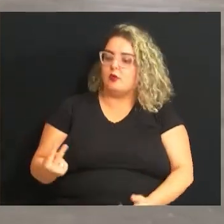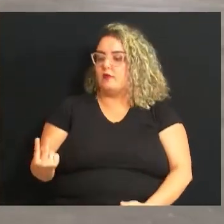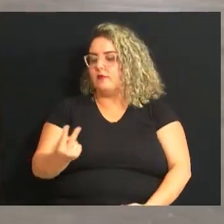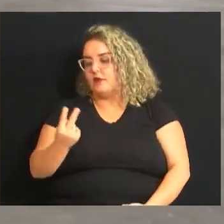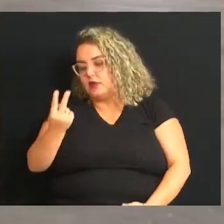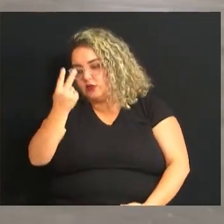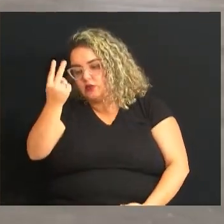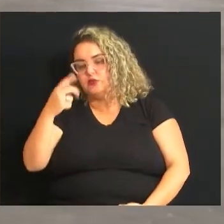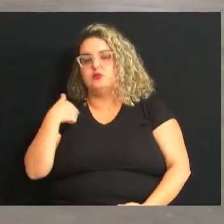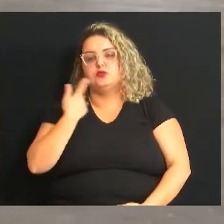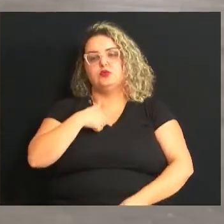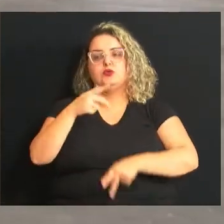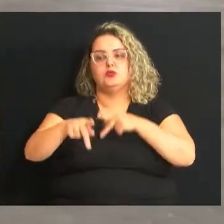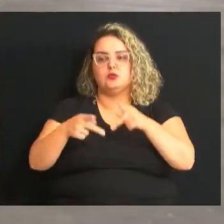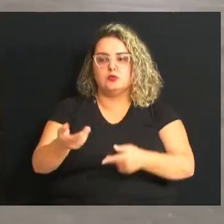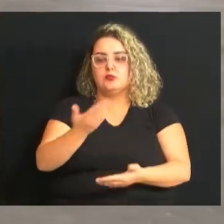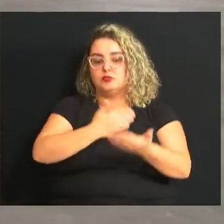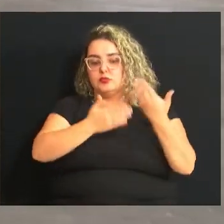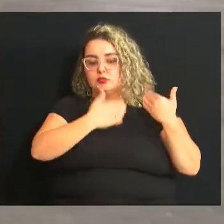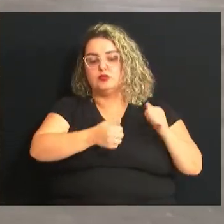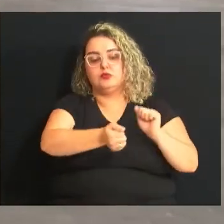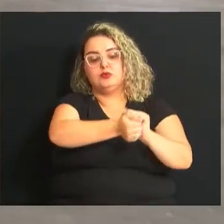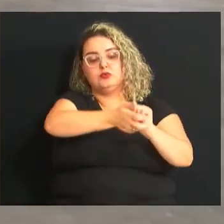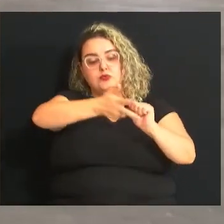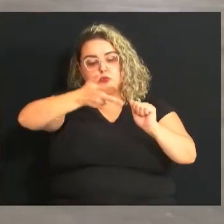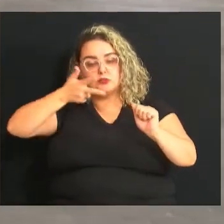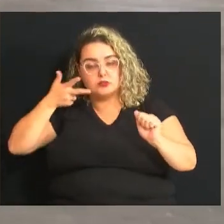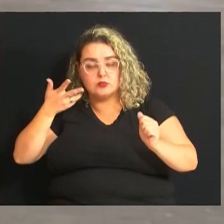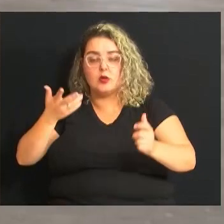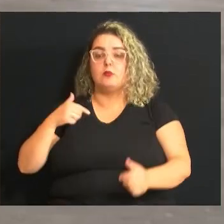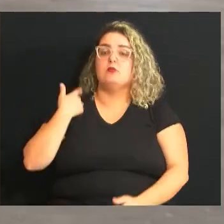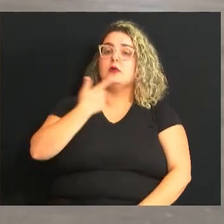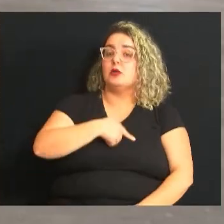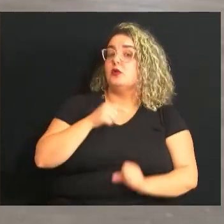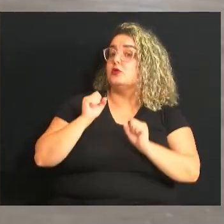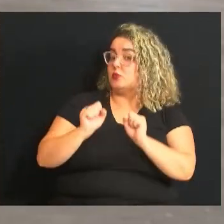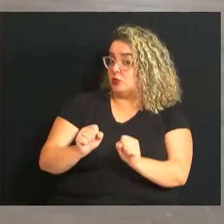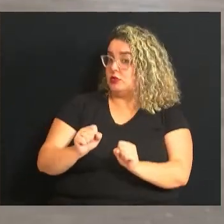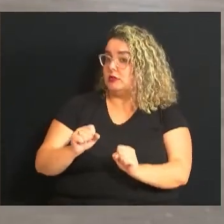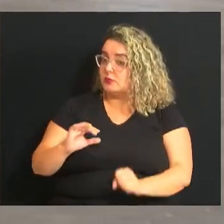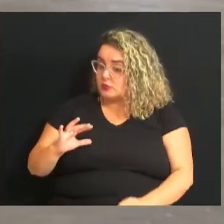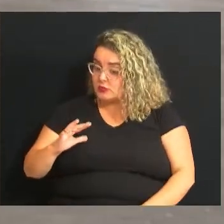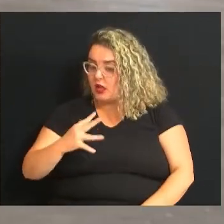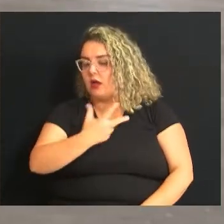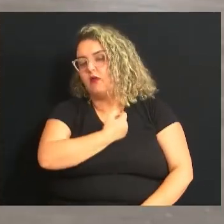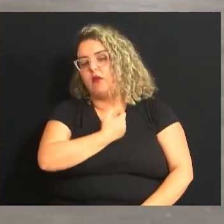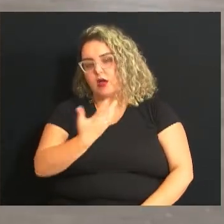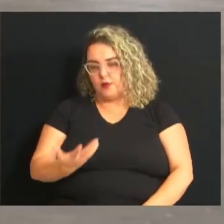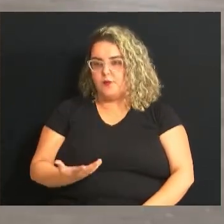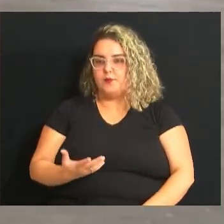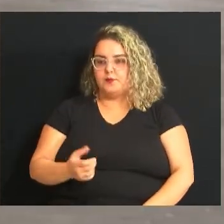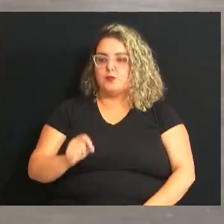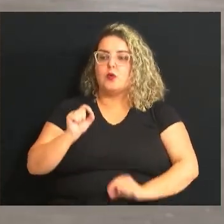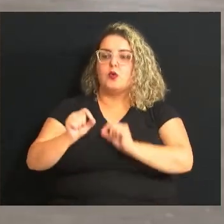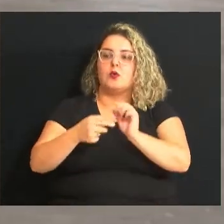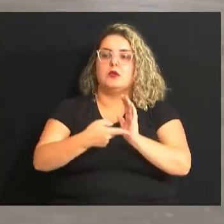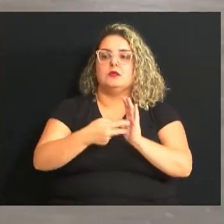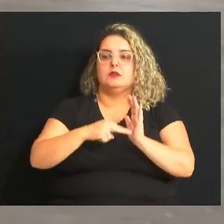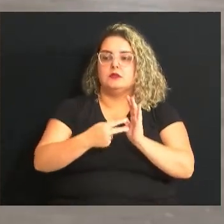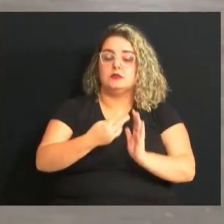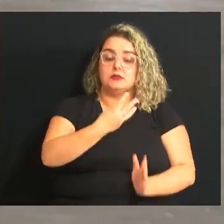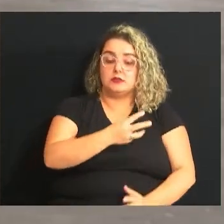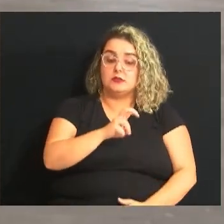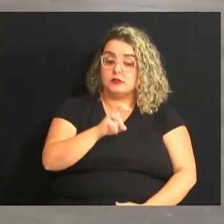né? Valorização dos nossos povos originários, nossos povos indígenas, para a gente poder, portanto, resgatar o que